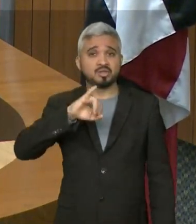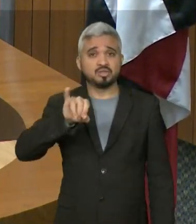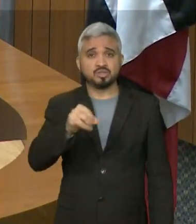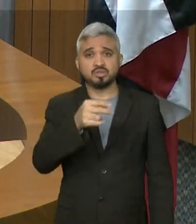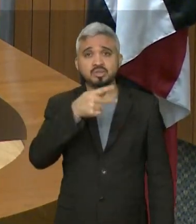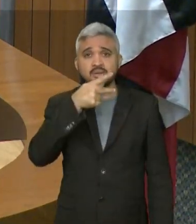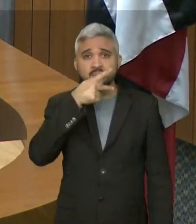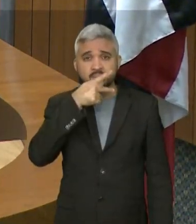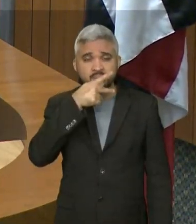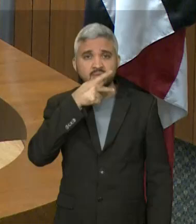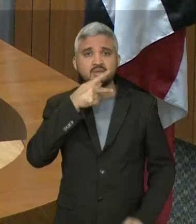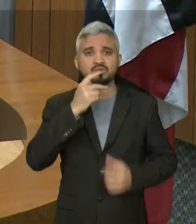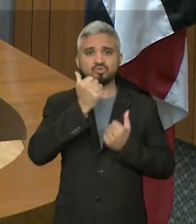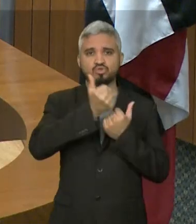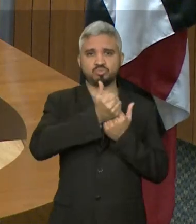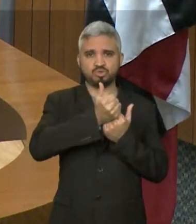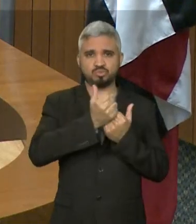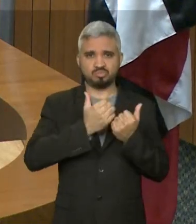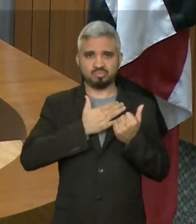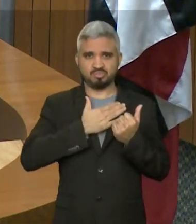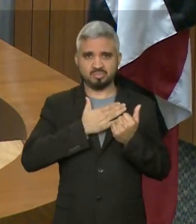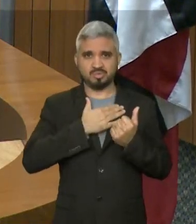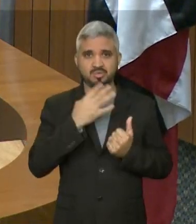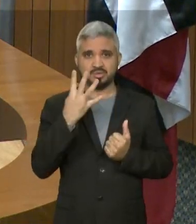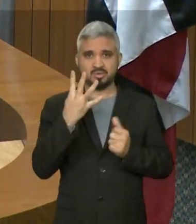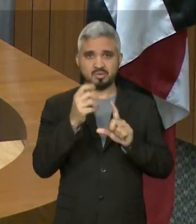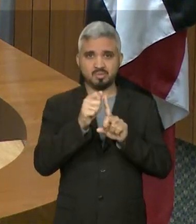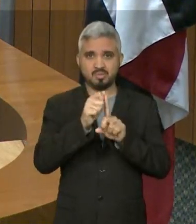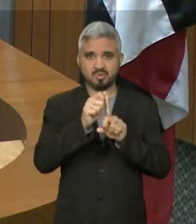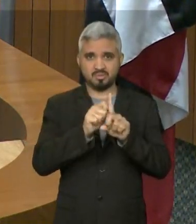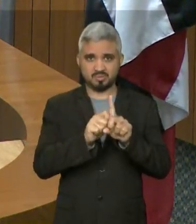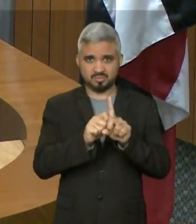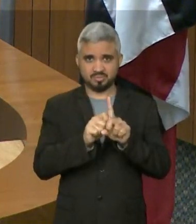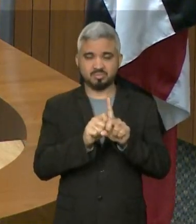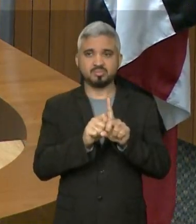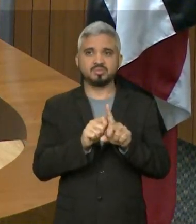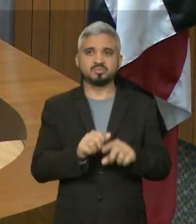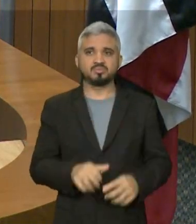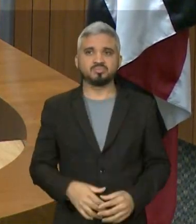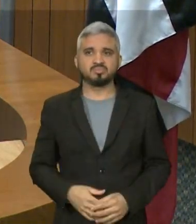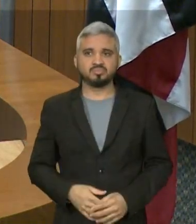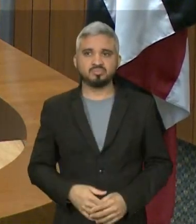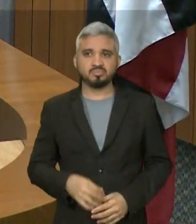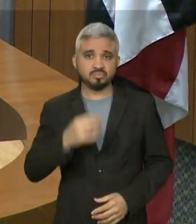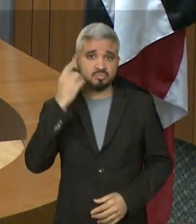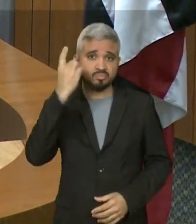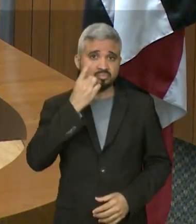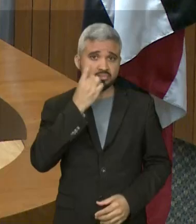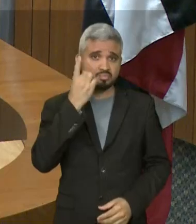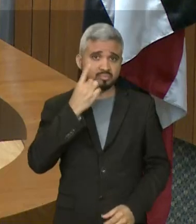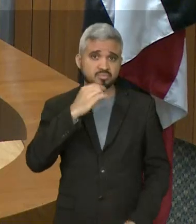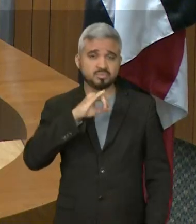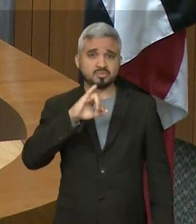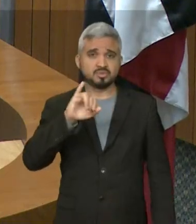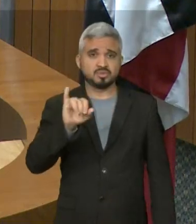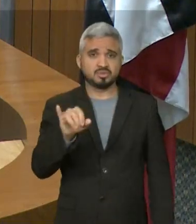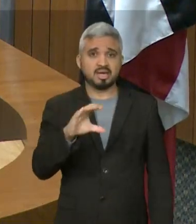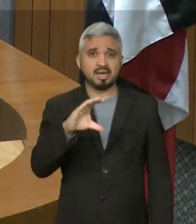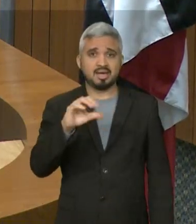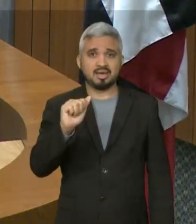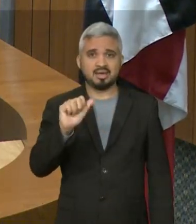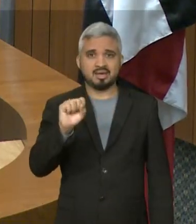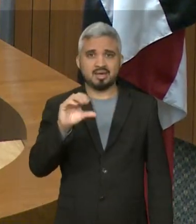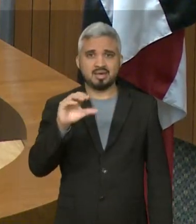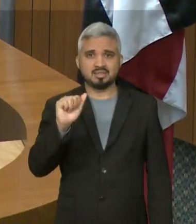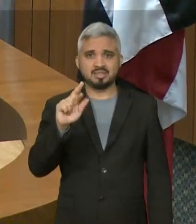licença, 8 meses contados direto, também porque o deputado Júnior Cascaria já tinha tirado a licença